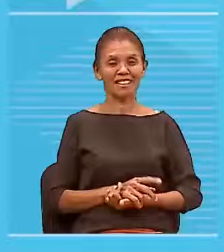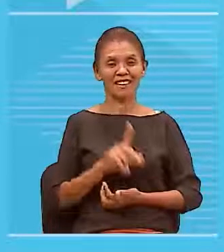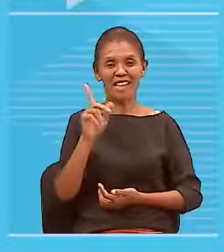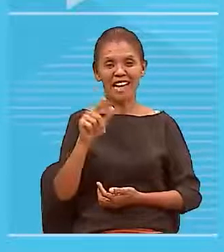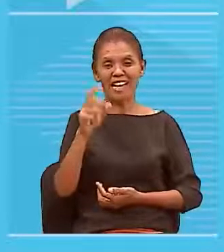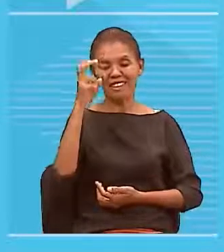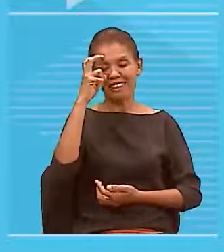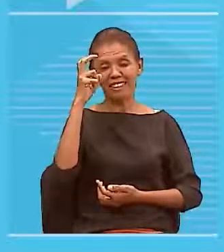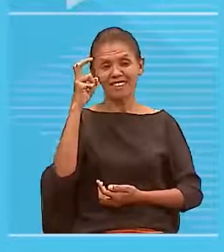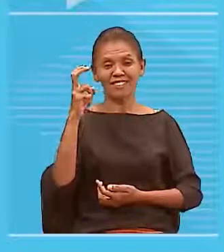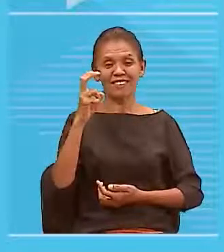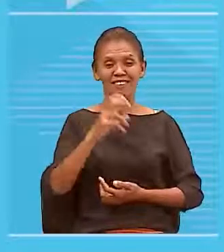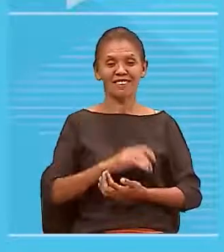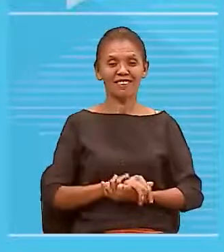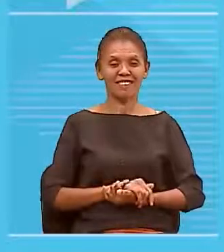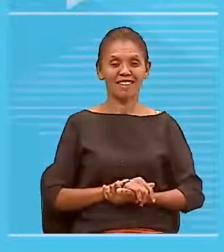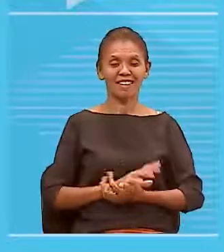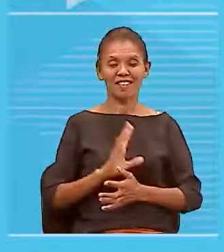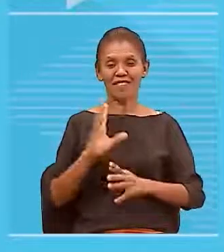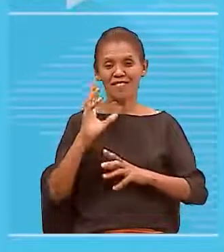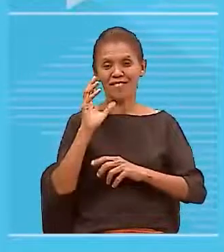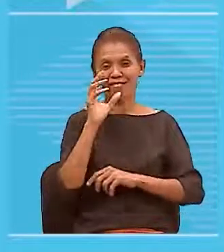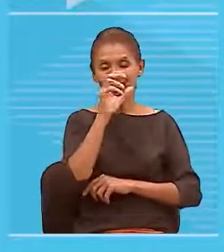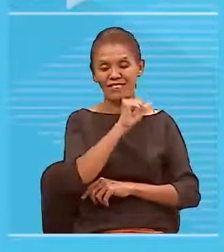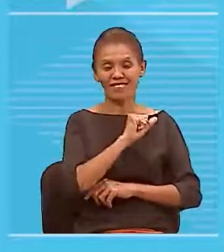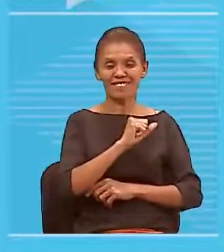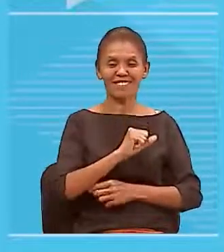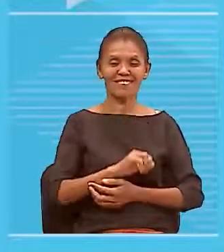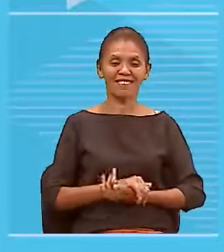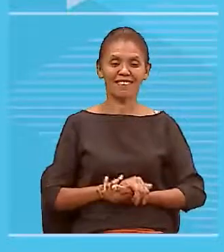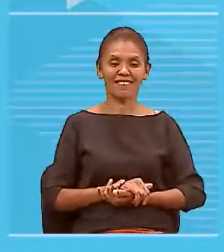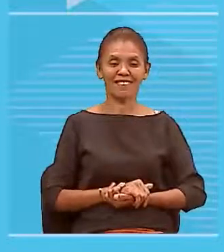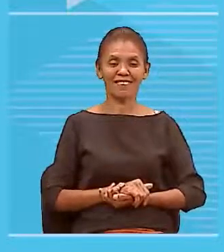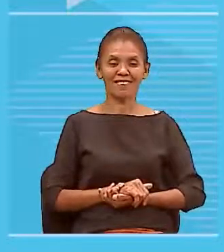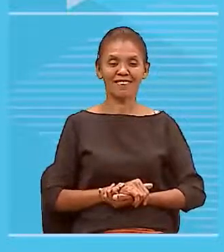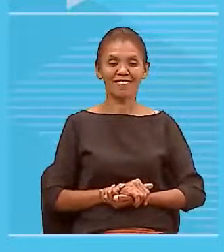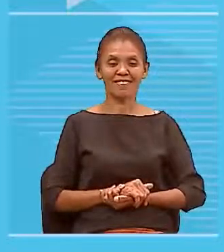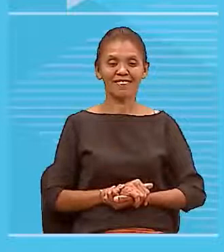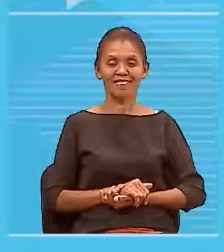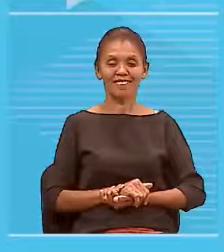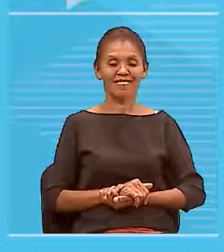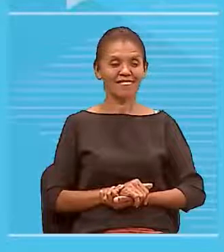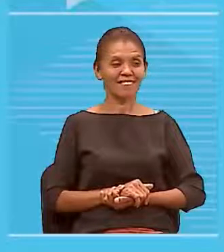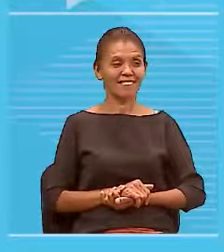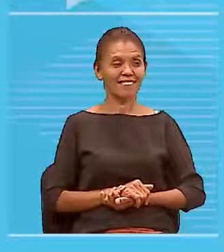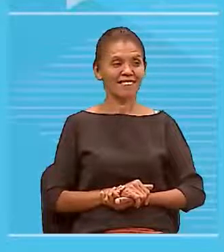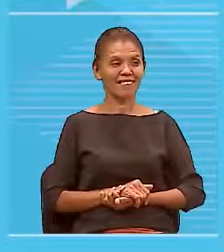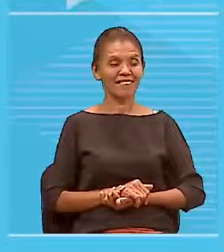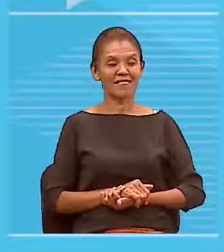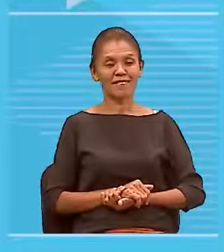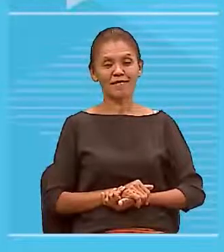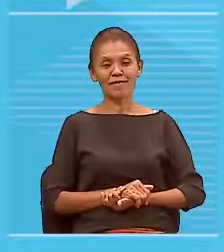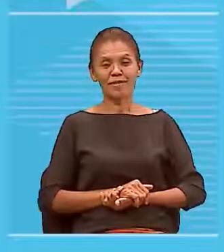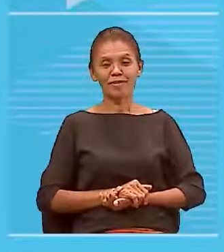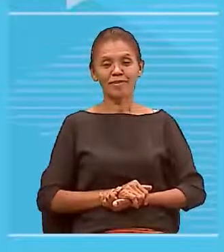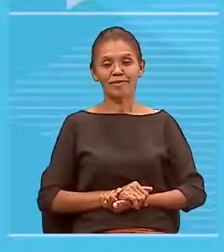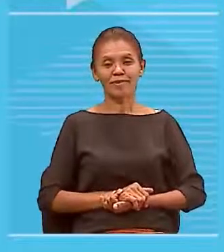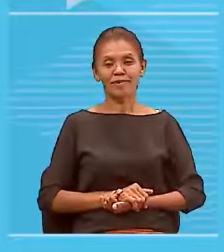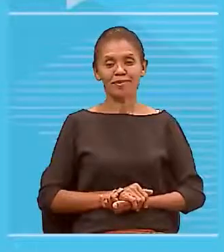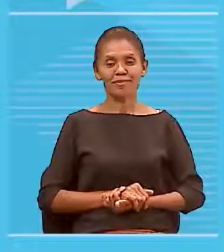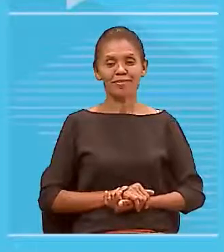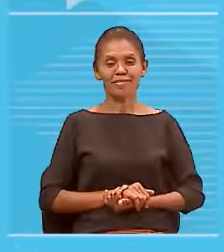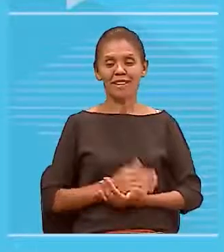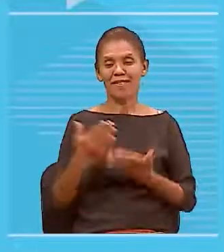inteligentes. São inteligentes e fortes. Né? Tem muito é burro. Que burro. Deixa os burros em paz.